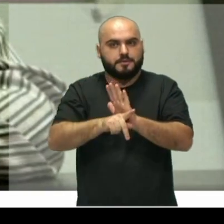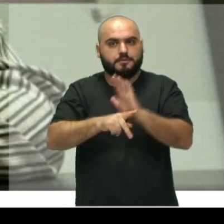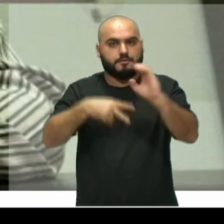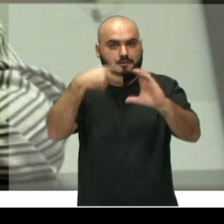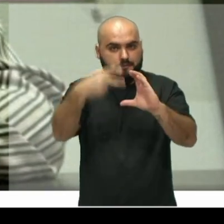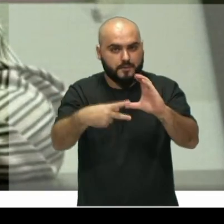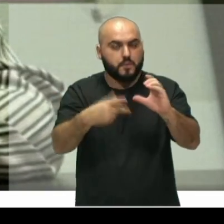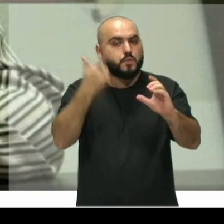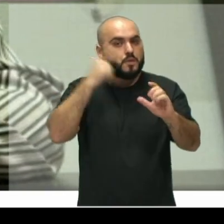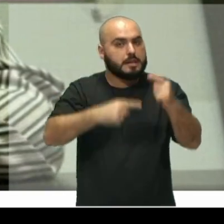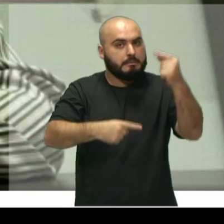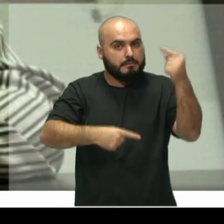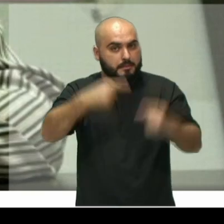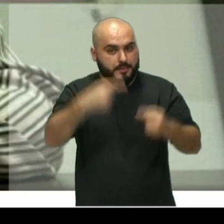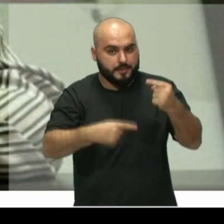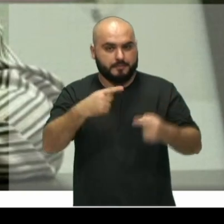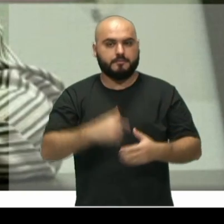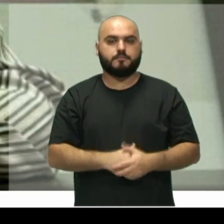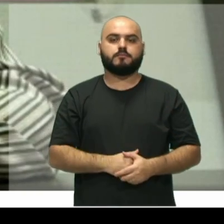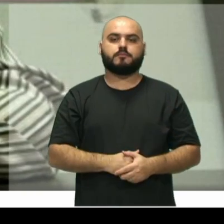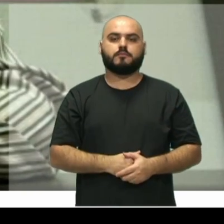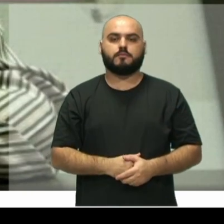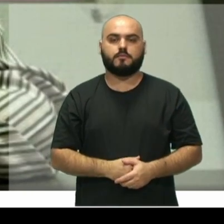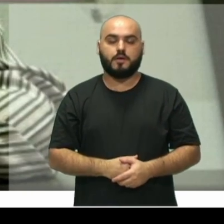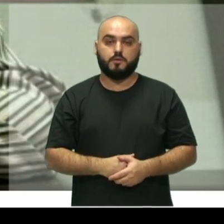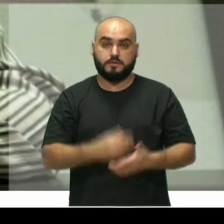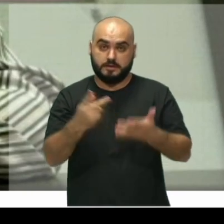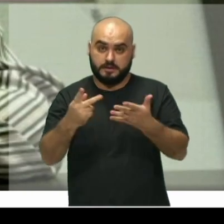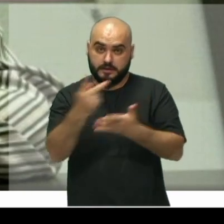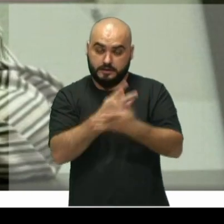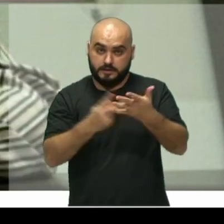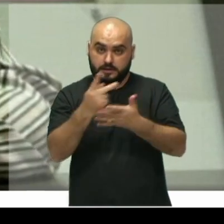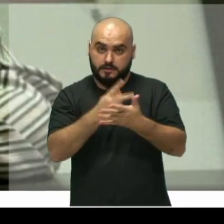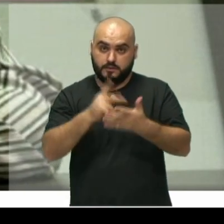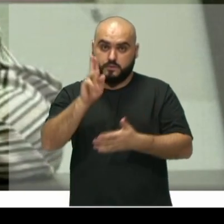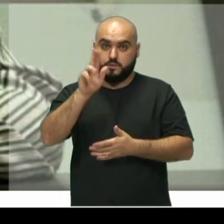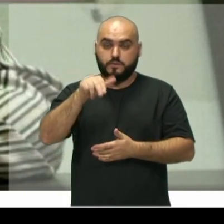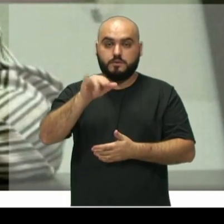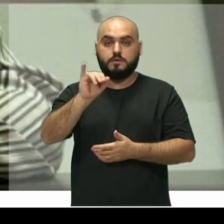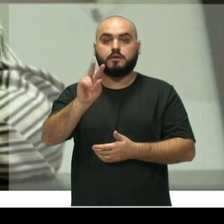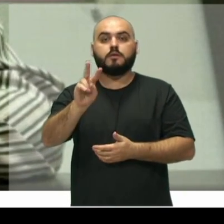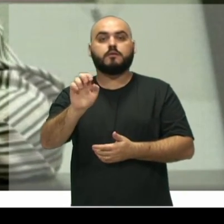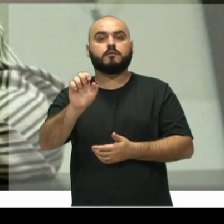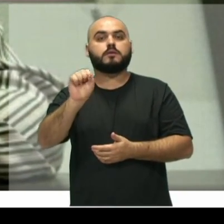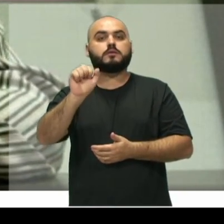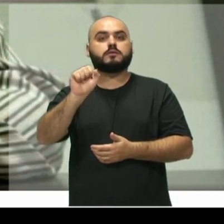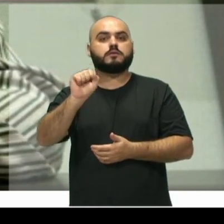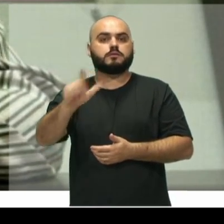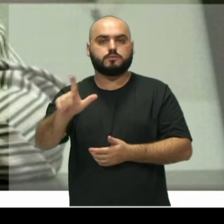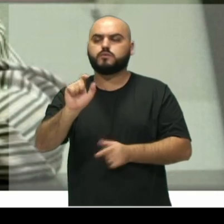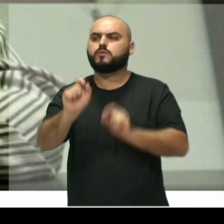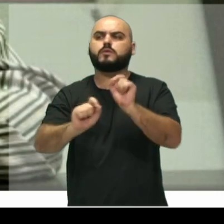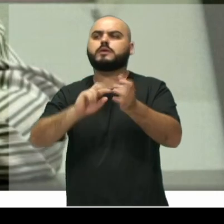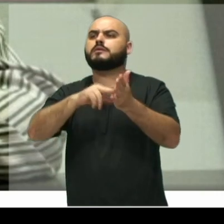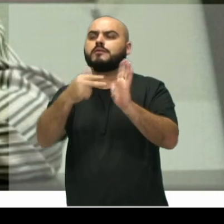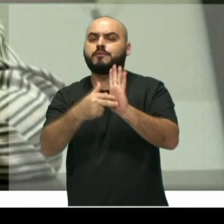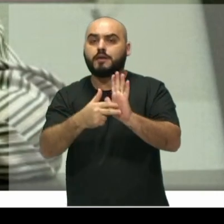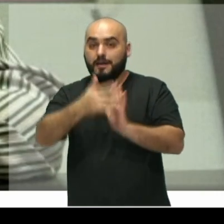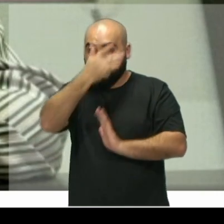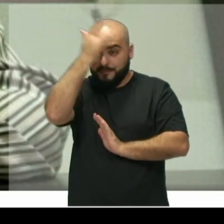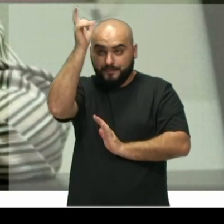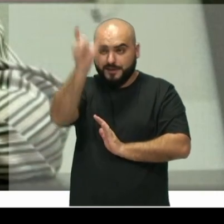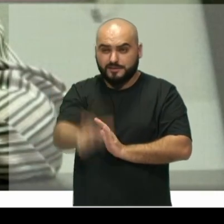matéria. O desenho universal consiste em ser... a cidade ela se adequa para todos, seja para a pessoa com